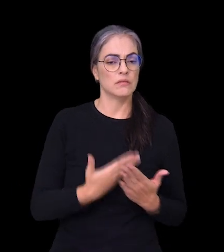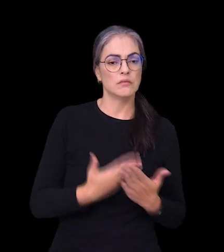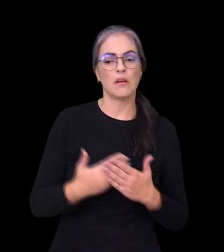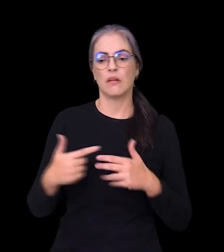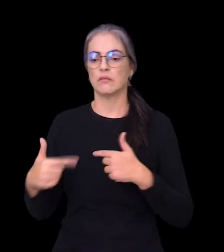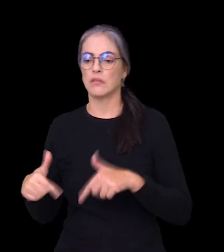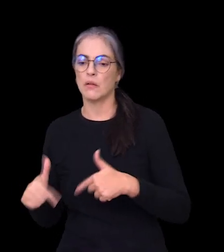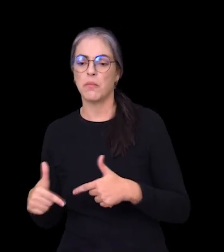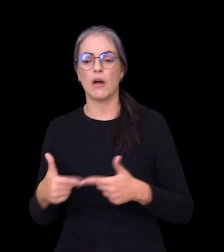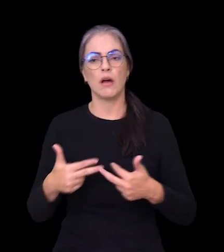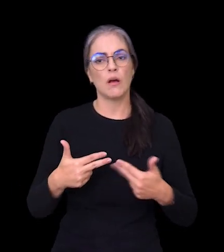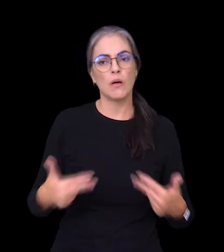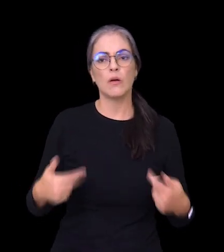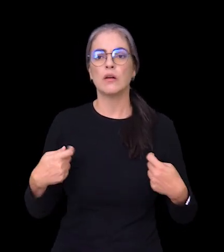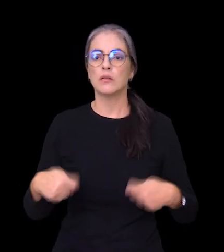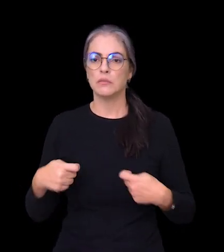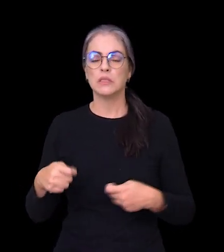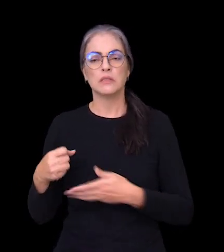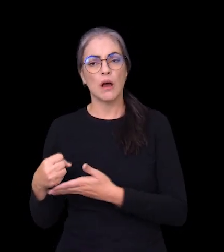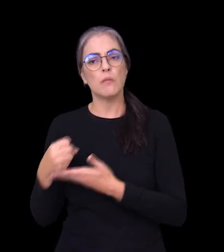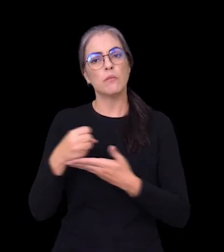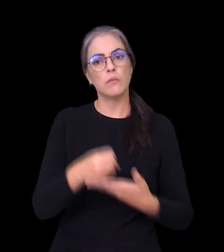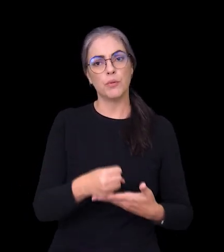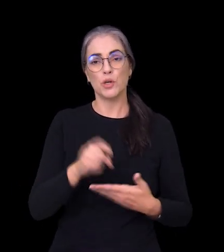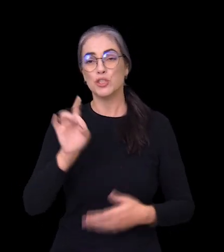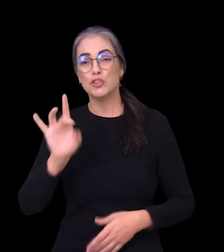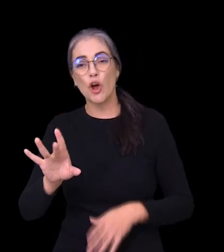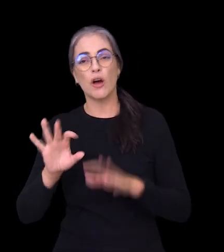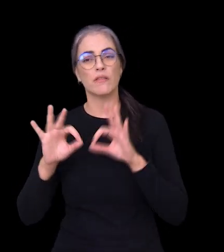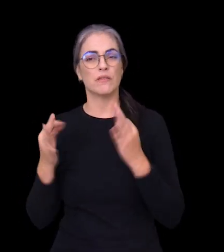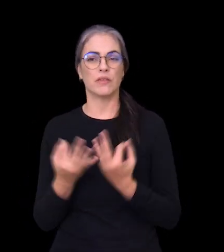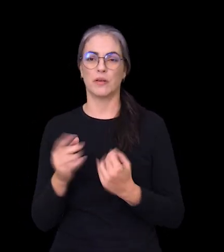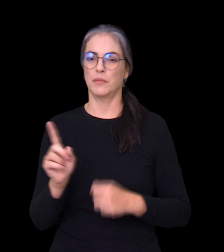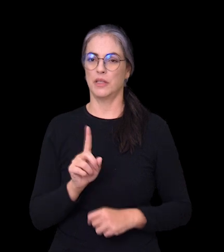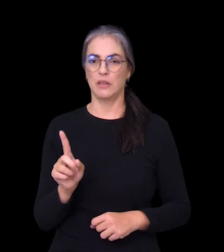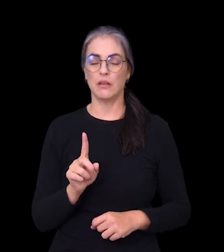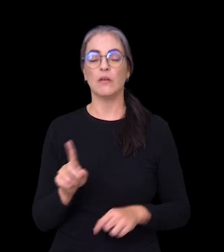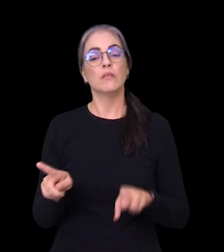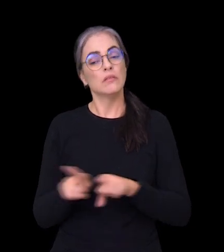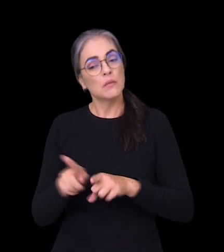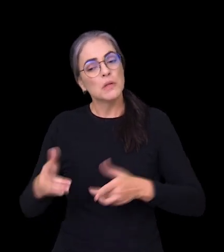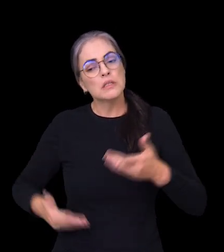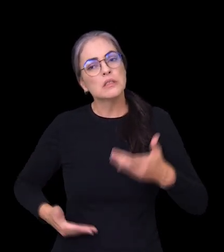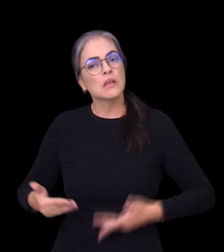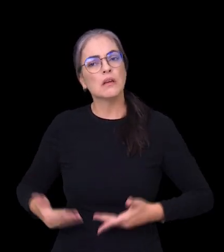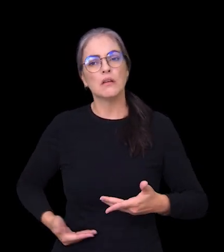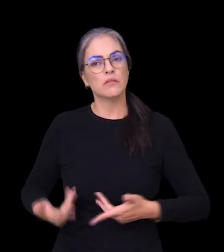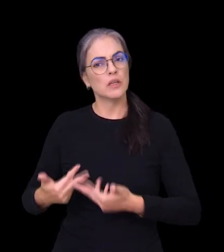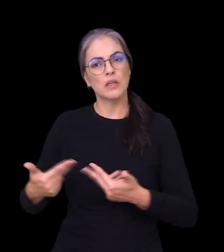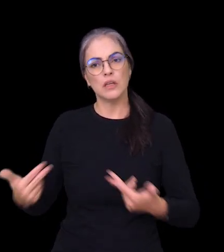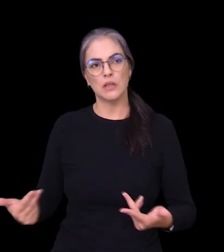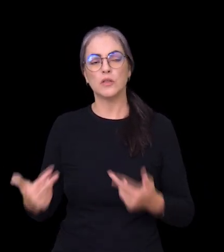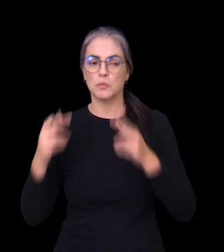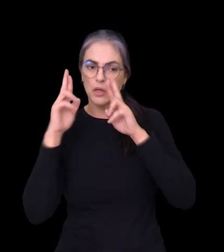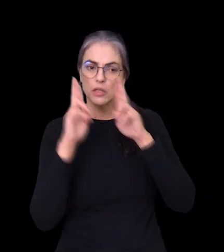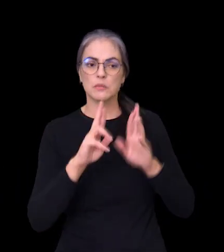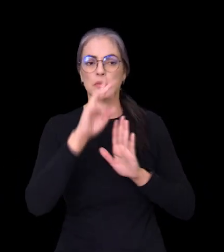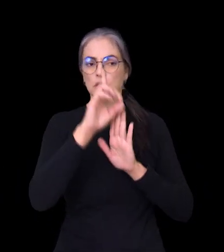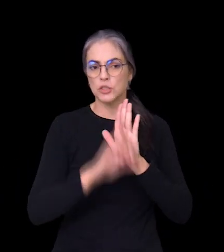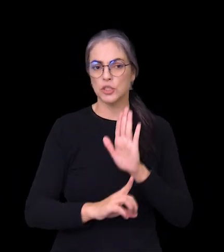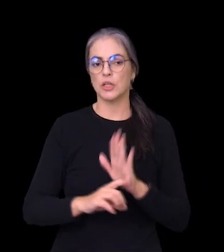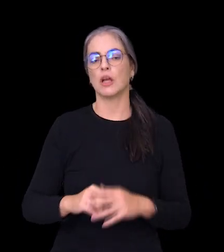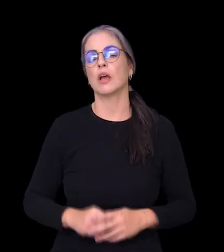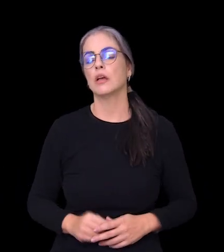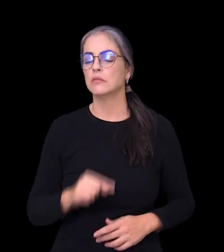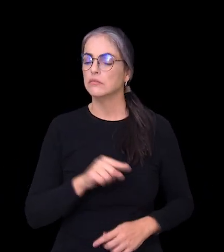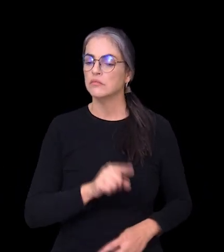contar com uma rede não só familiar, mas uma rede de serviços e que respeitem seus direitos, né, para que elas possam